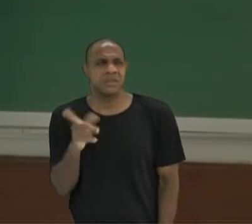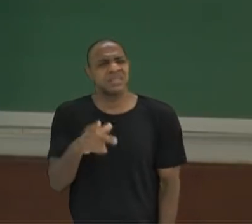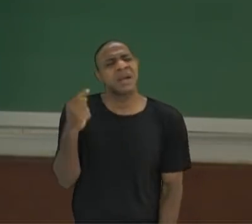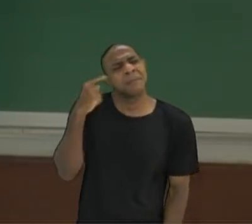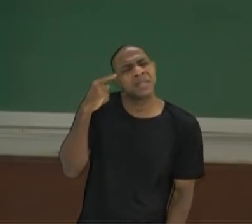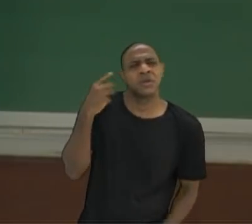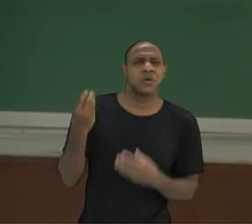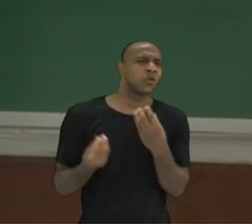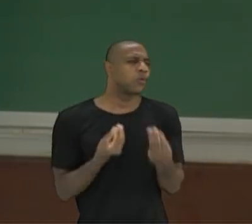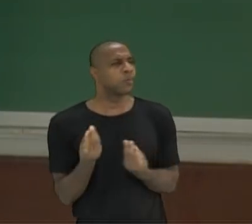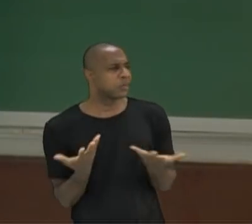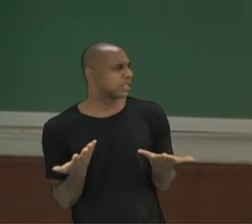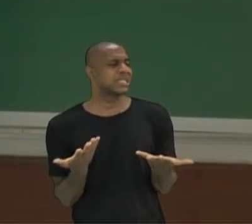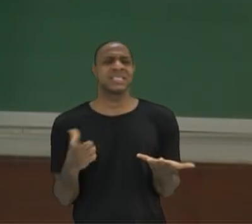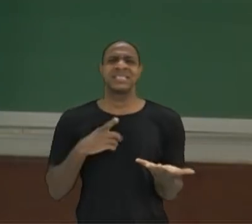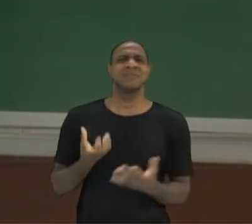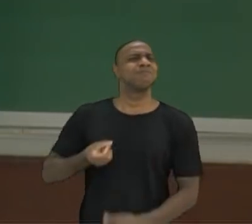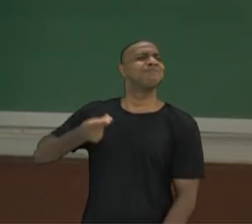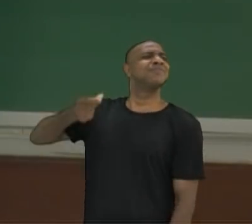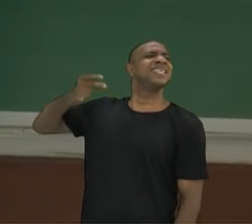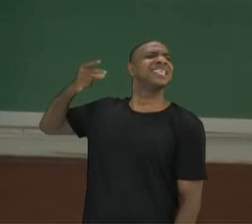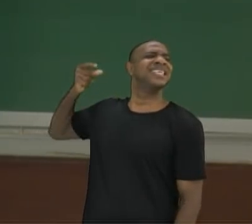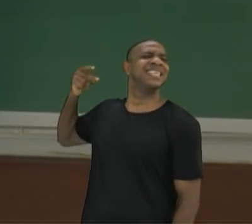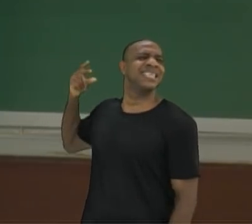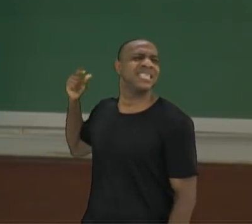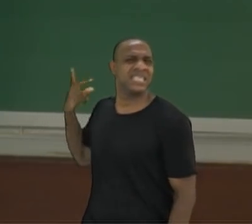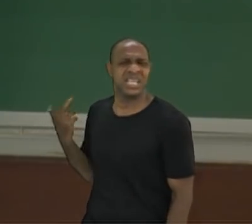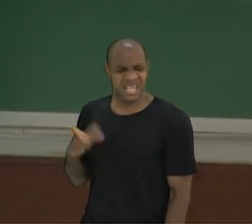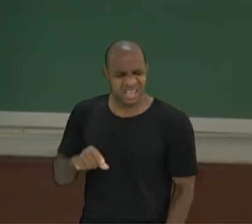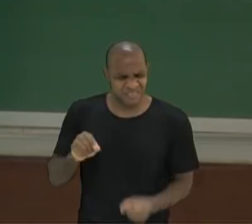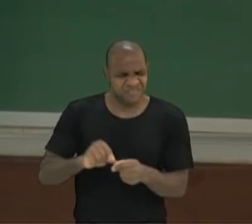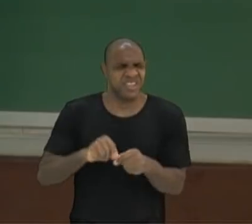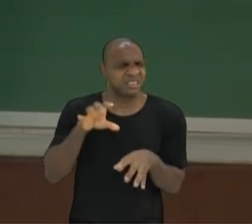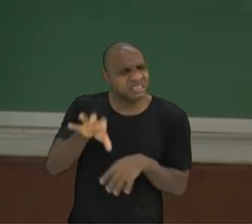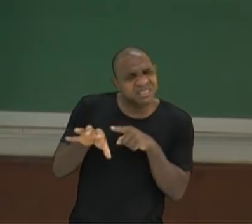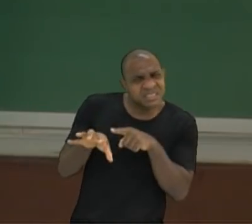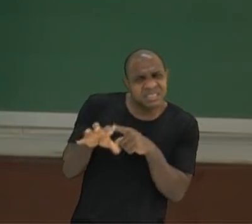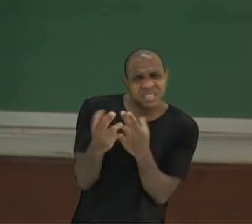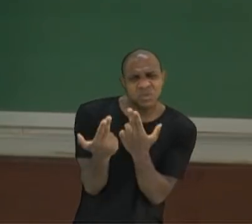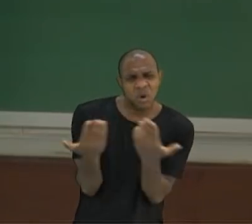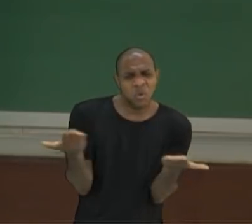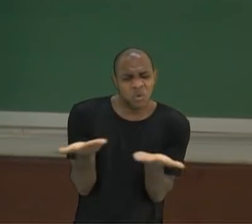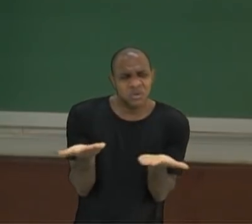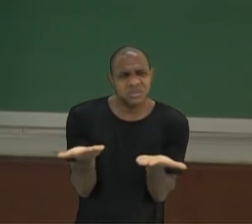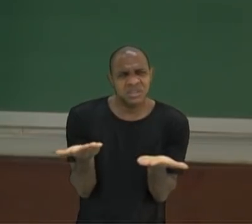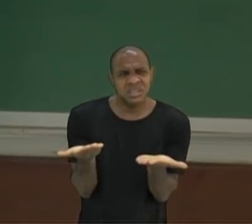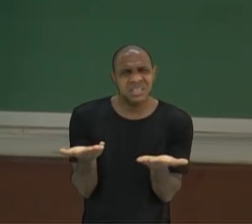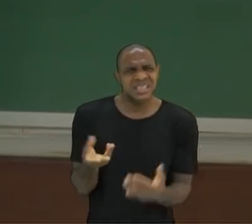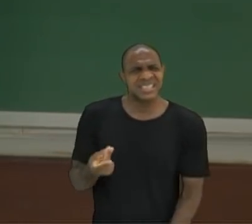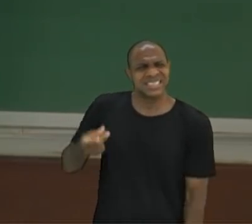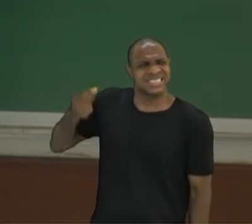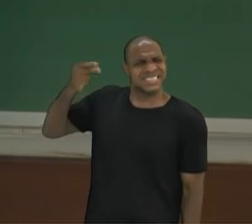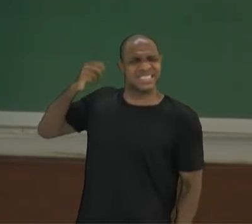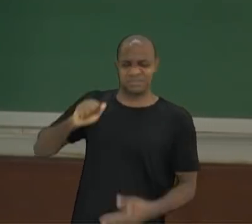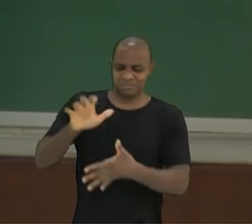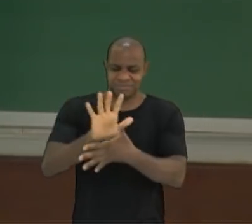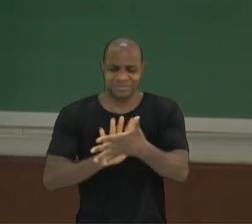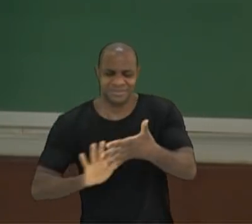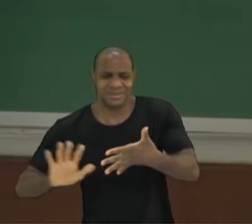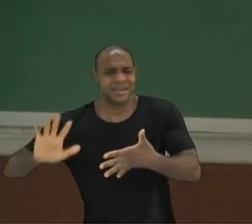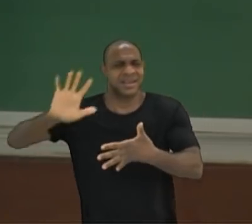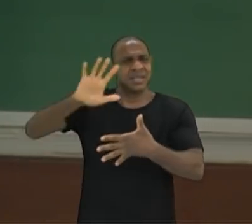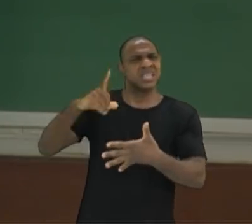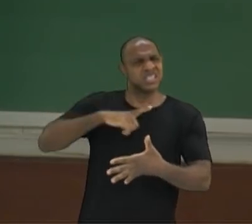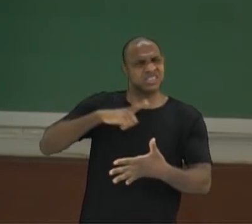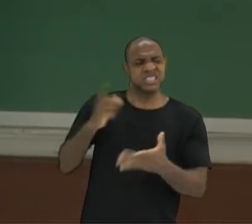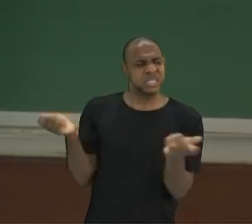que há séculos isso é produzido? Ou seja, será que no começo da cartografia